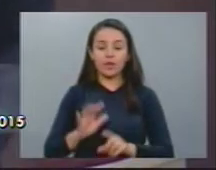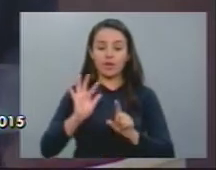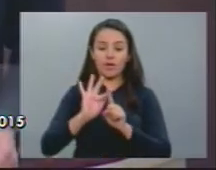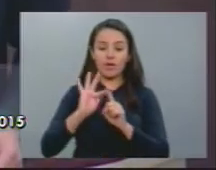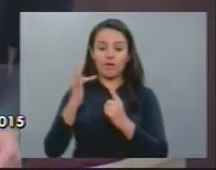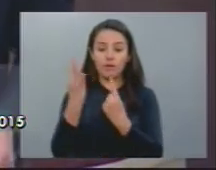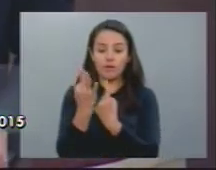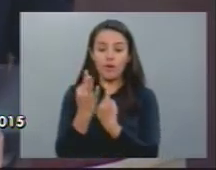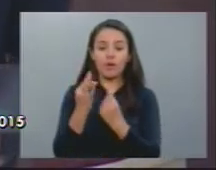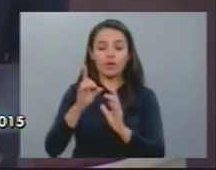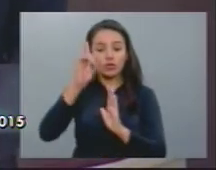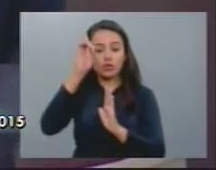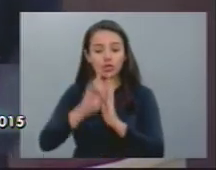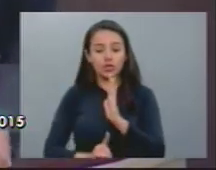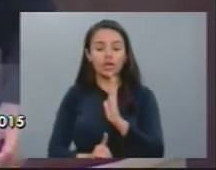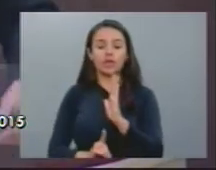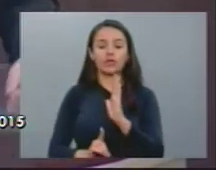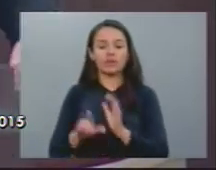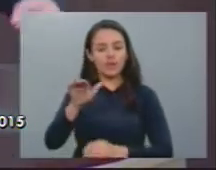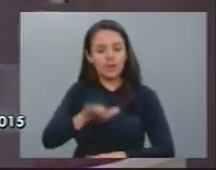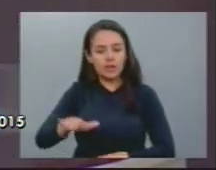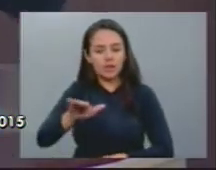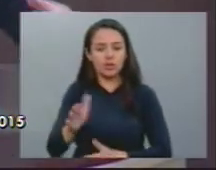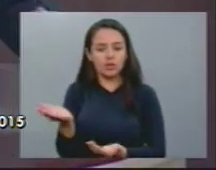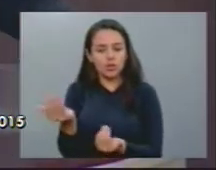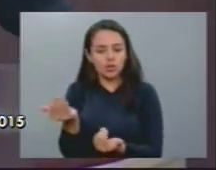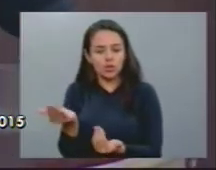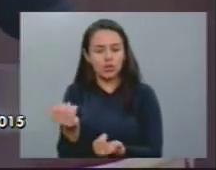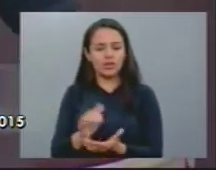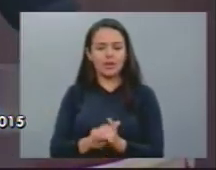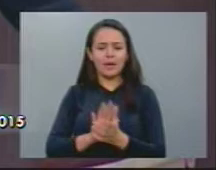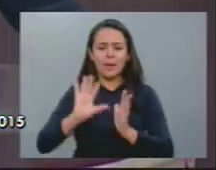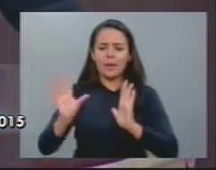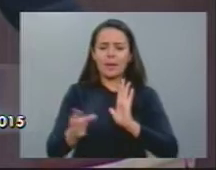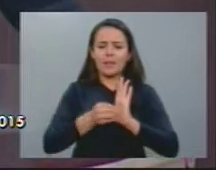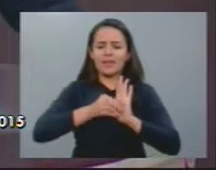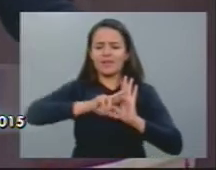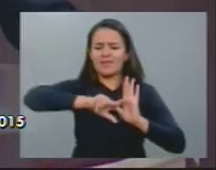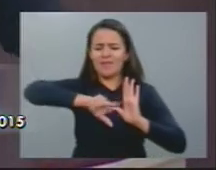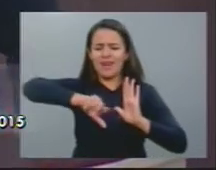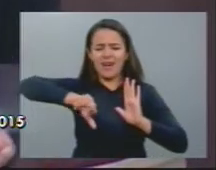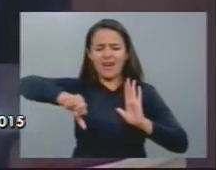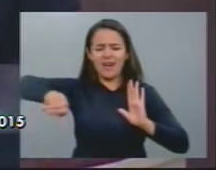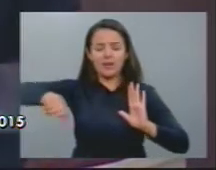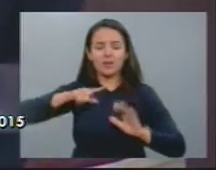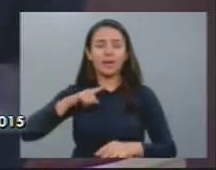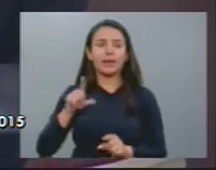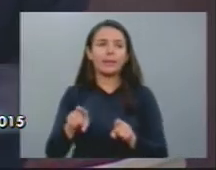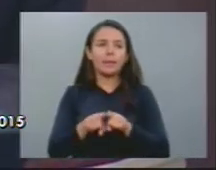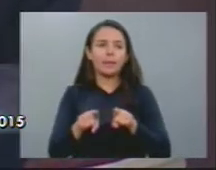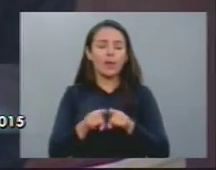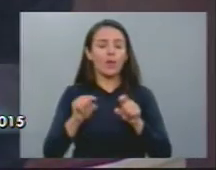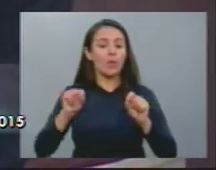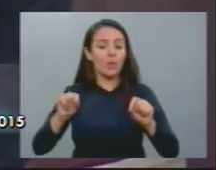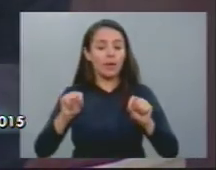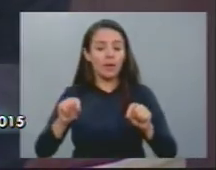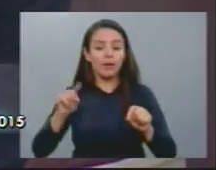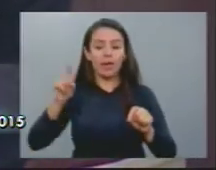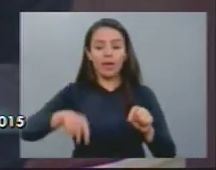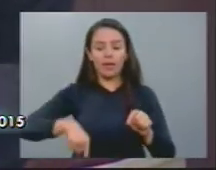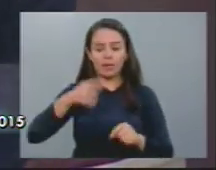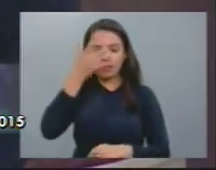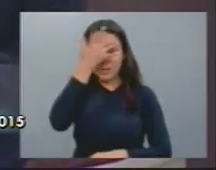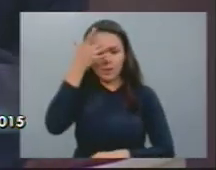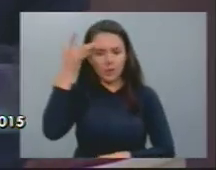Direitos da Criança e do Adolescente. Propusemos emendas de aumento de recursos para abrigos para